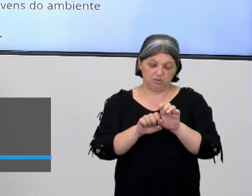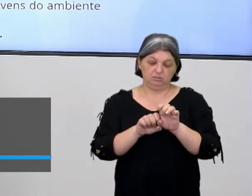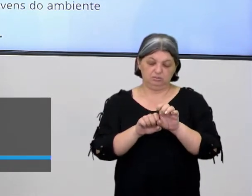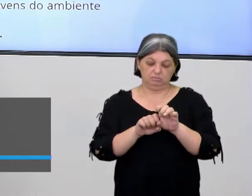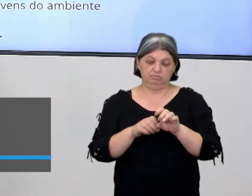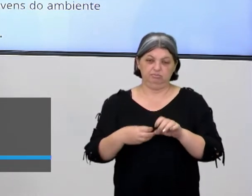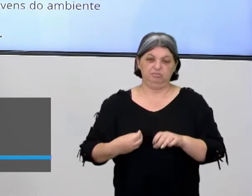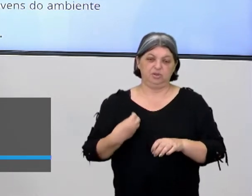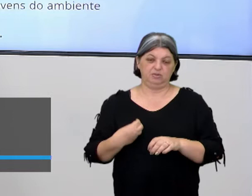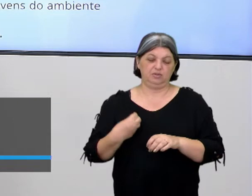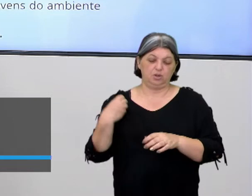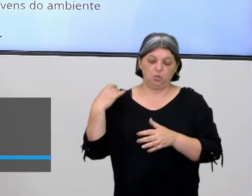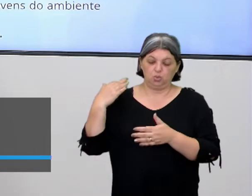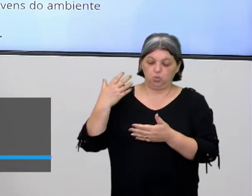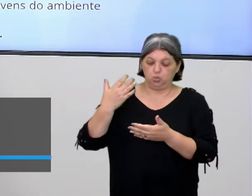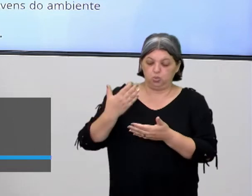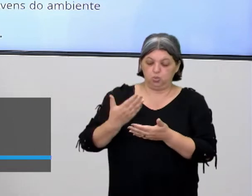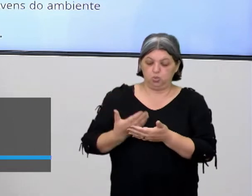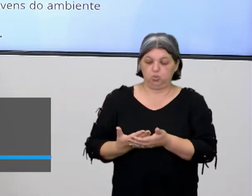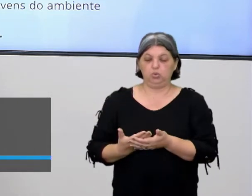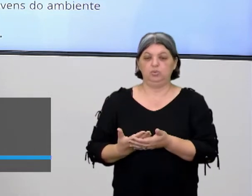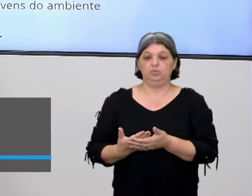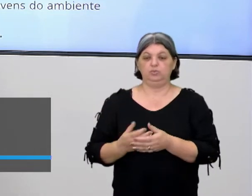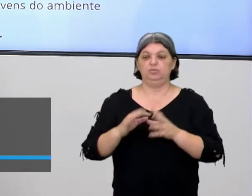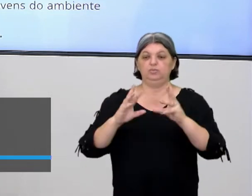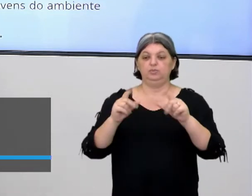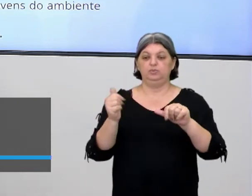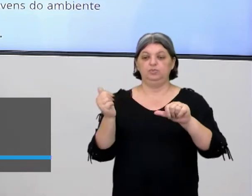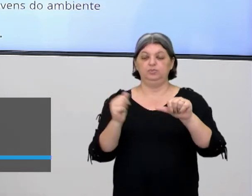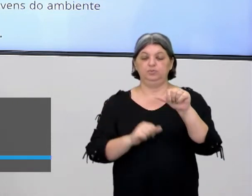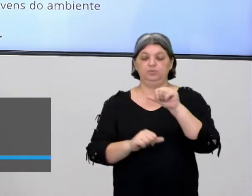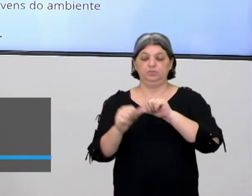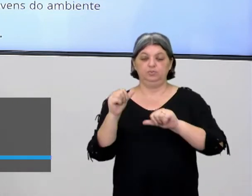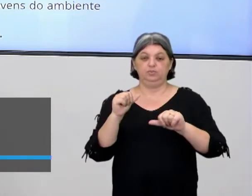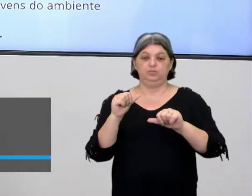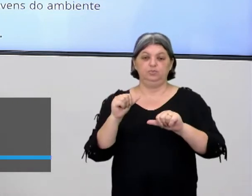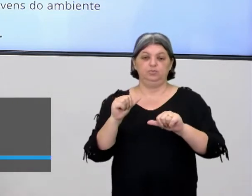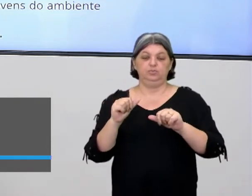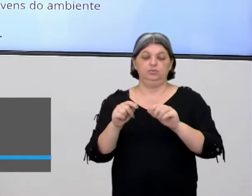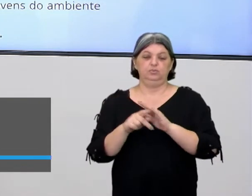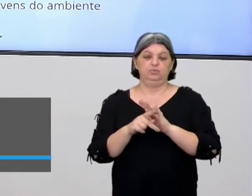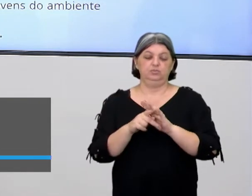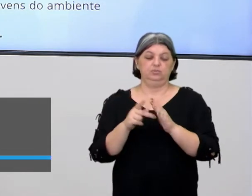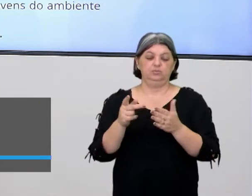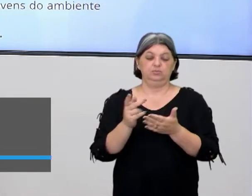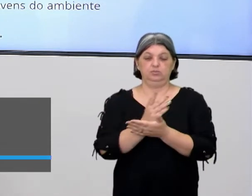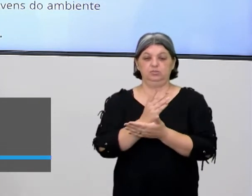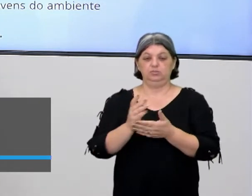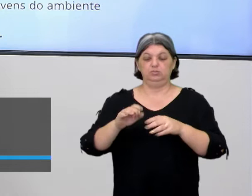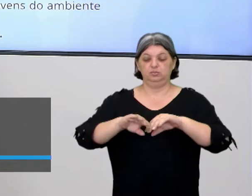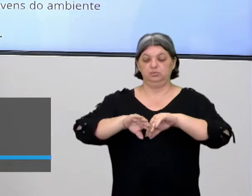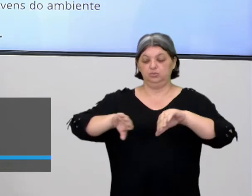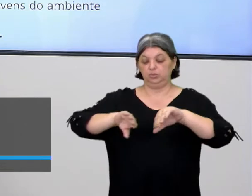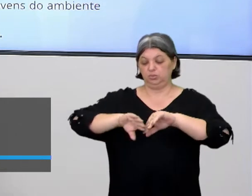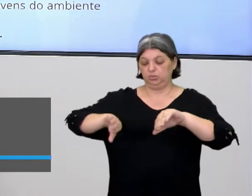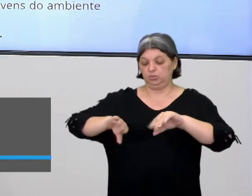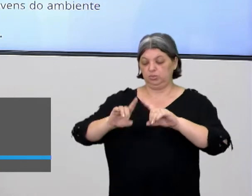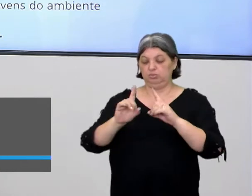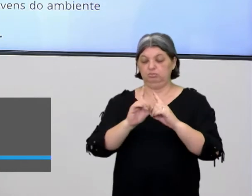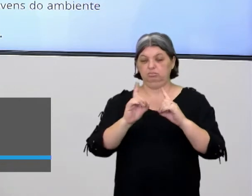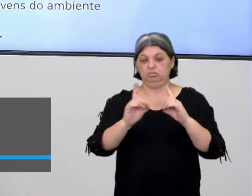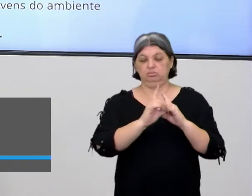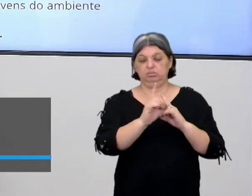da gente em função do quê? Em função de toda essa mudança, em função desse afastamento que houve aí por conta